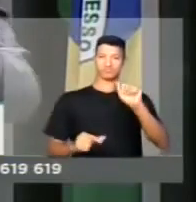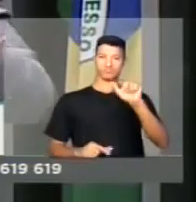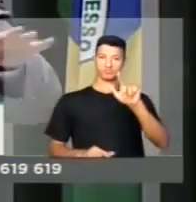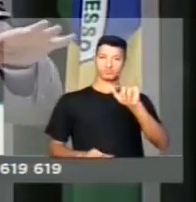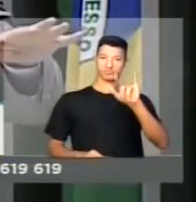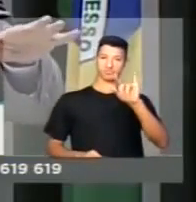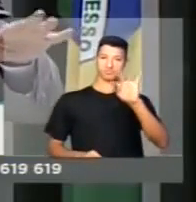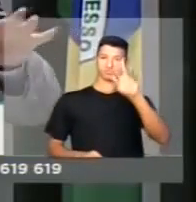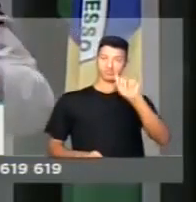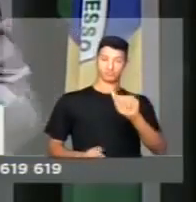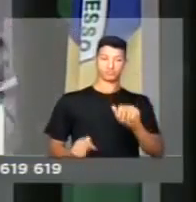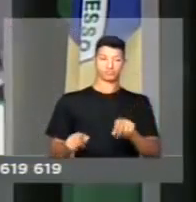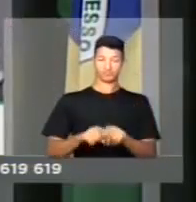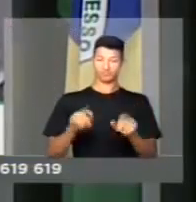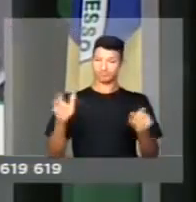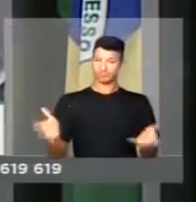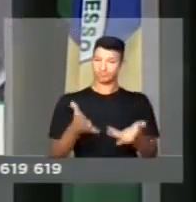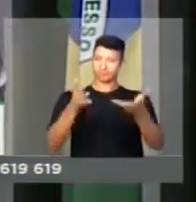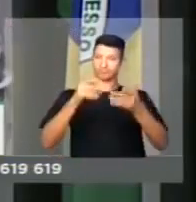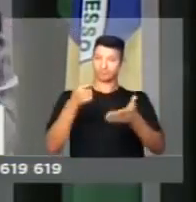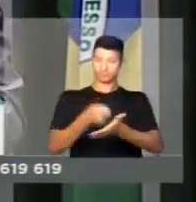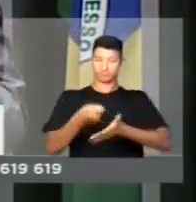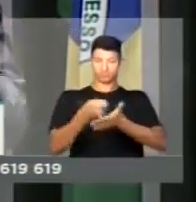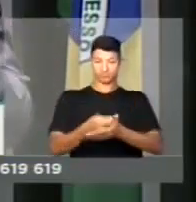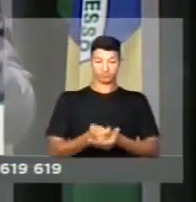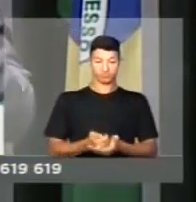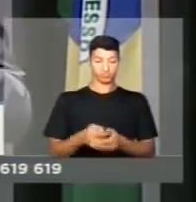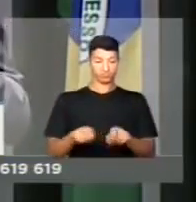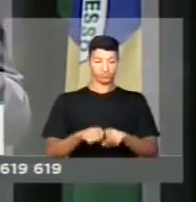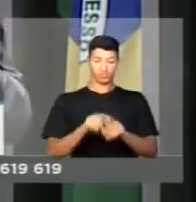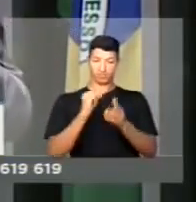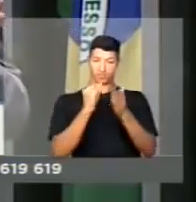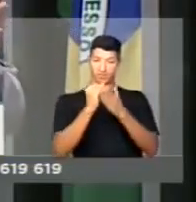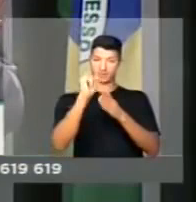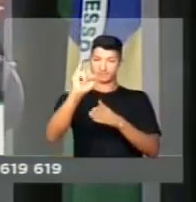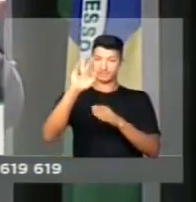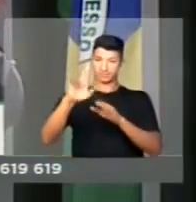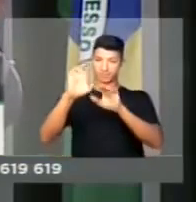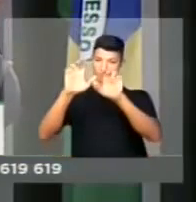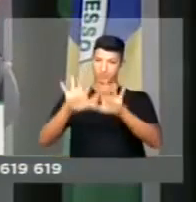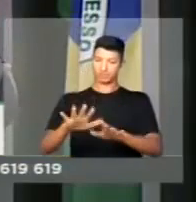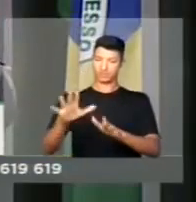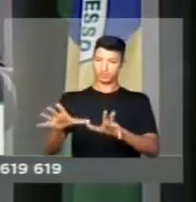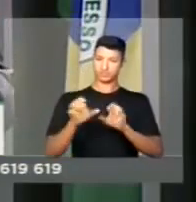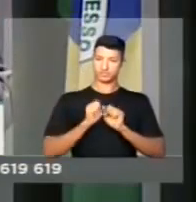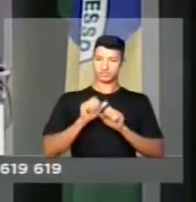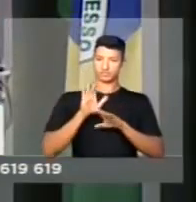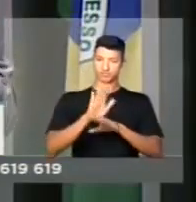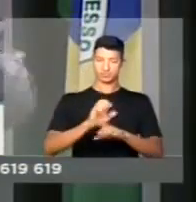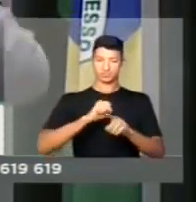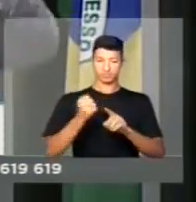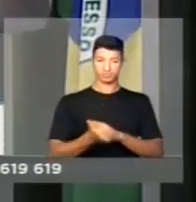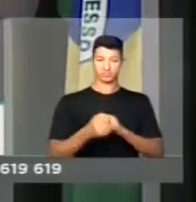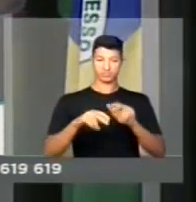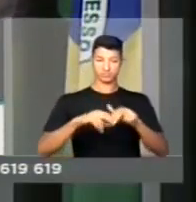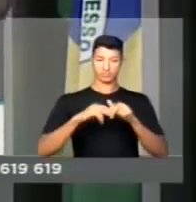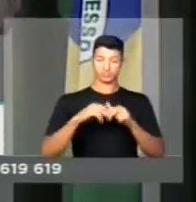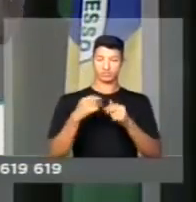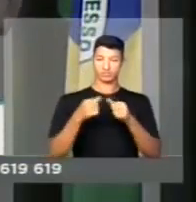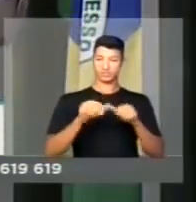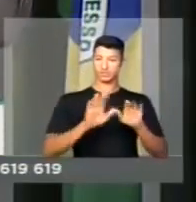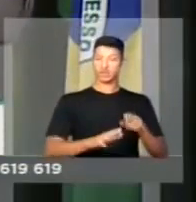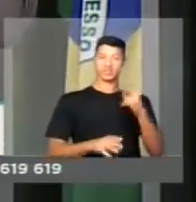e universalizando esta cobrança. E o imposto de renda absorveria a contribuição social sobre o lucro líquido. Ficaríamos com